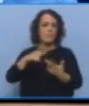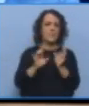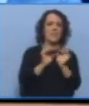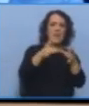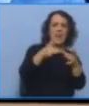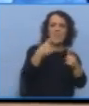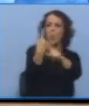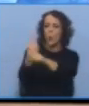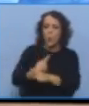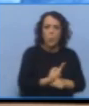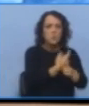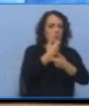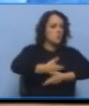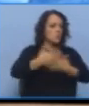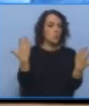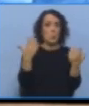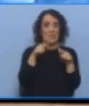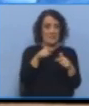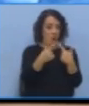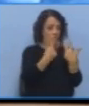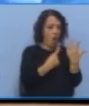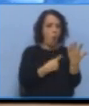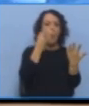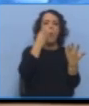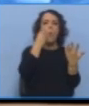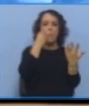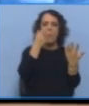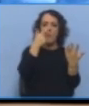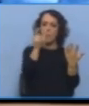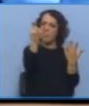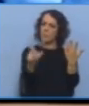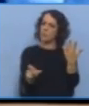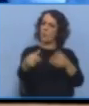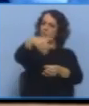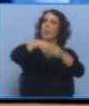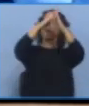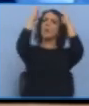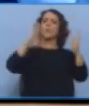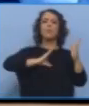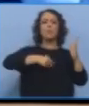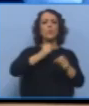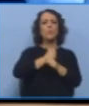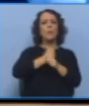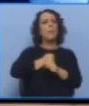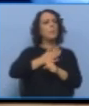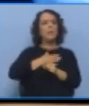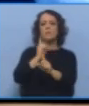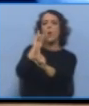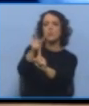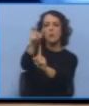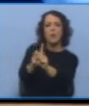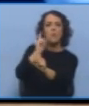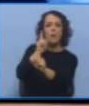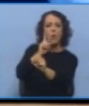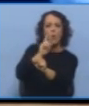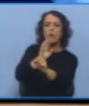das coisas, com tudo isto, qual é o papel da pessoa no meio da organização e no mundo do trabalho? E qual é o valor